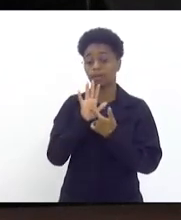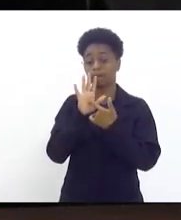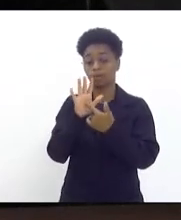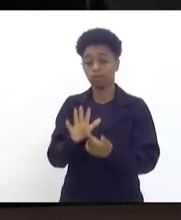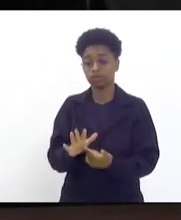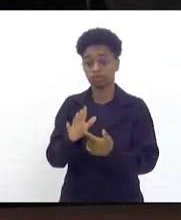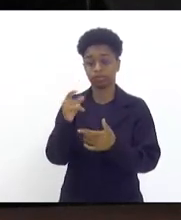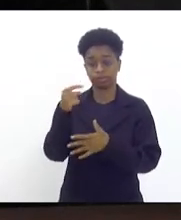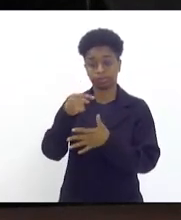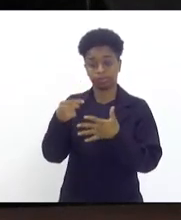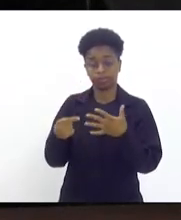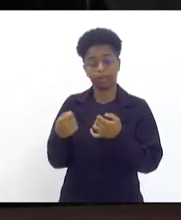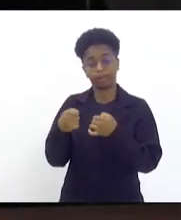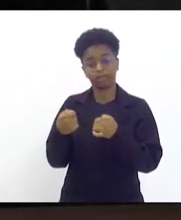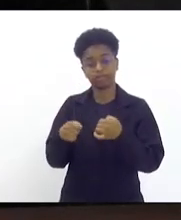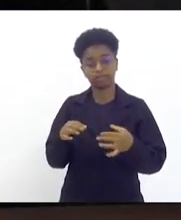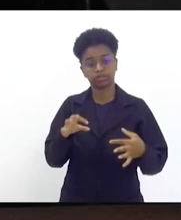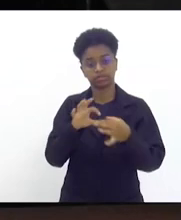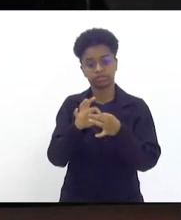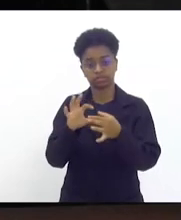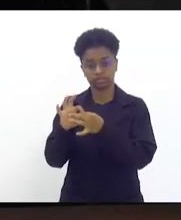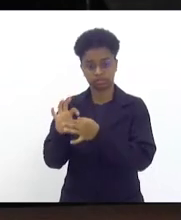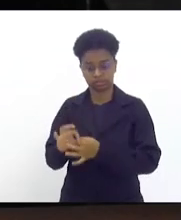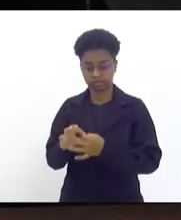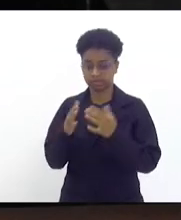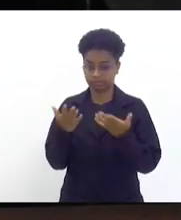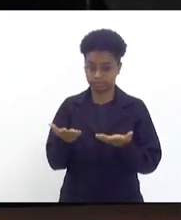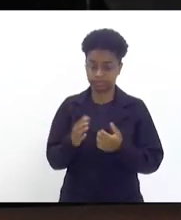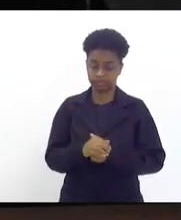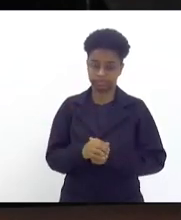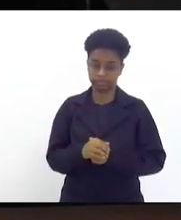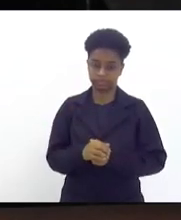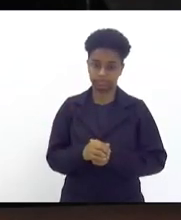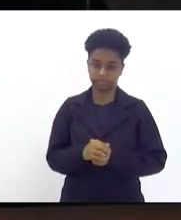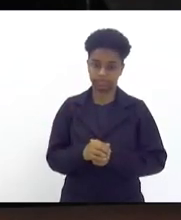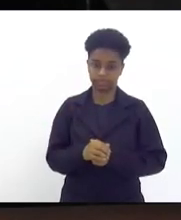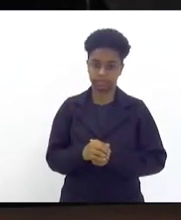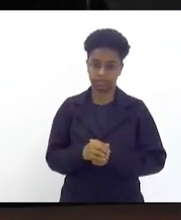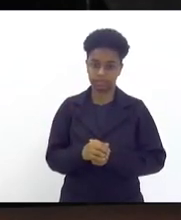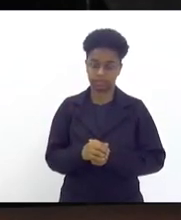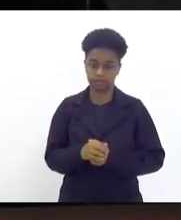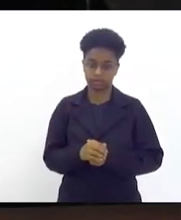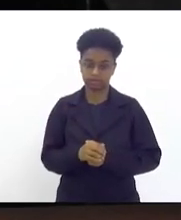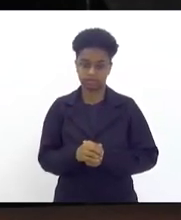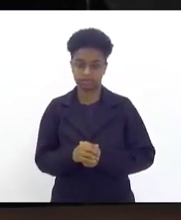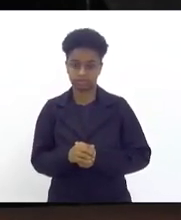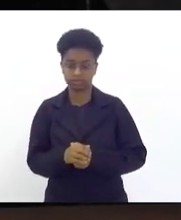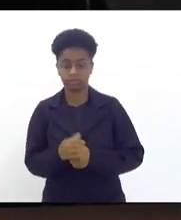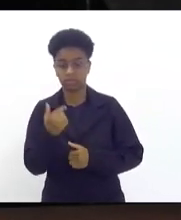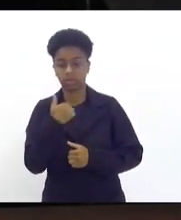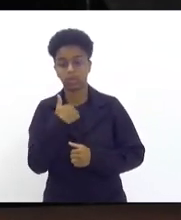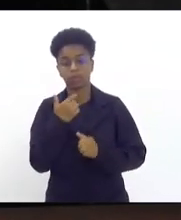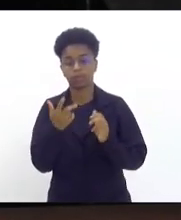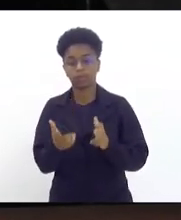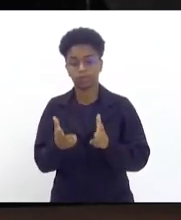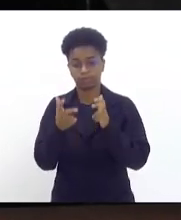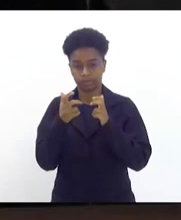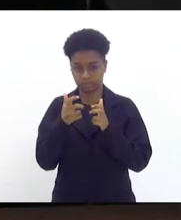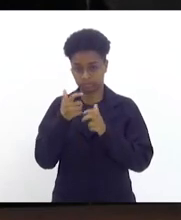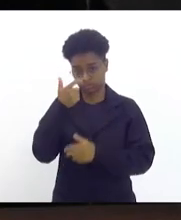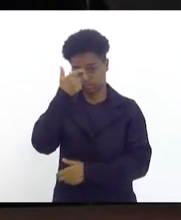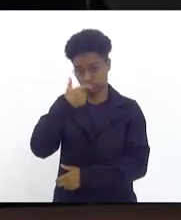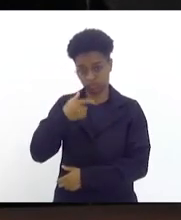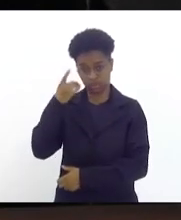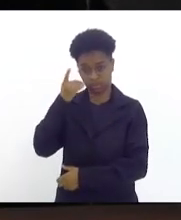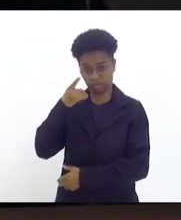essas questões tem que estar interligadas né então assim se o que eu assisto como deputada